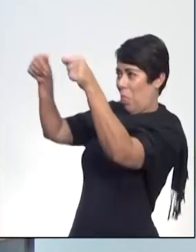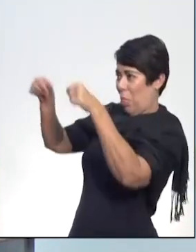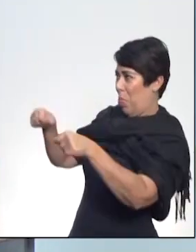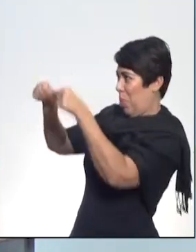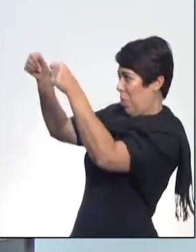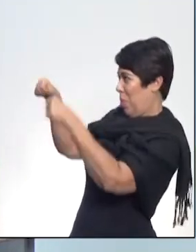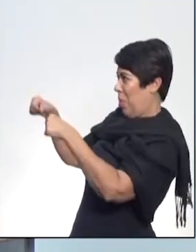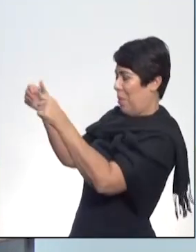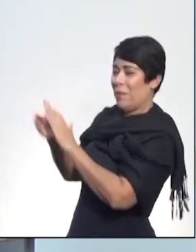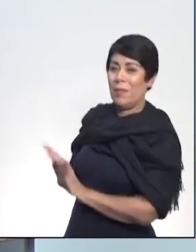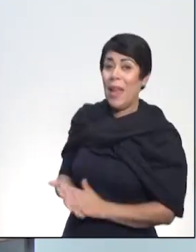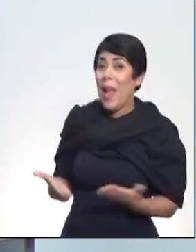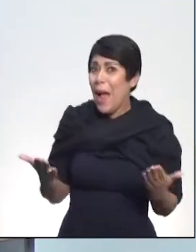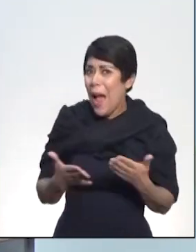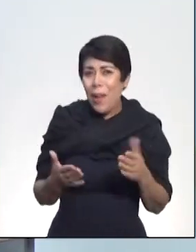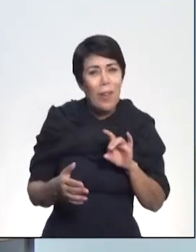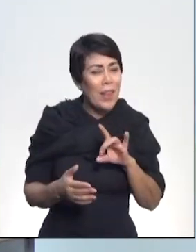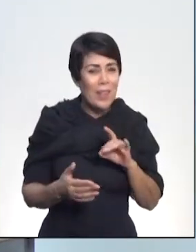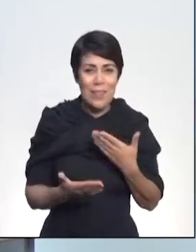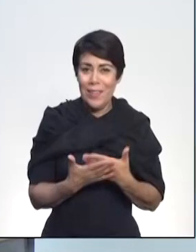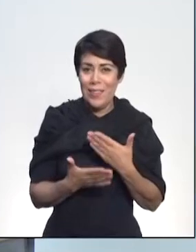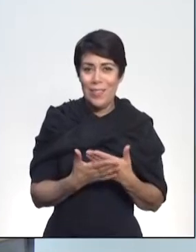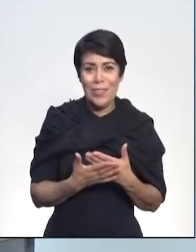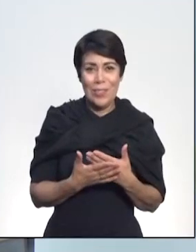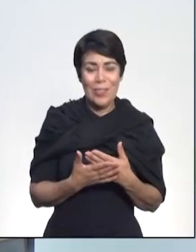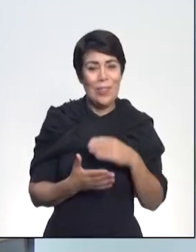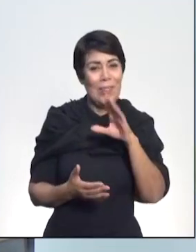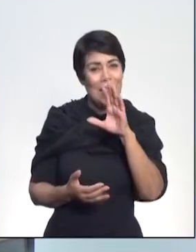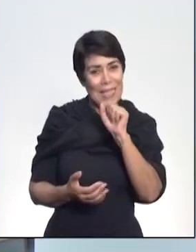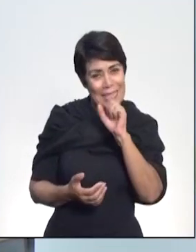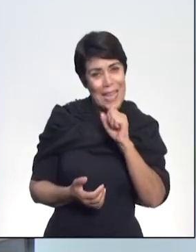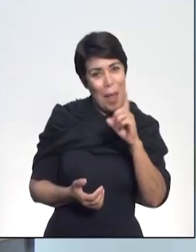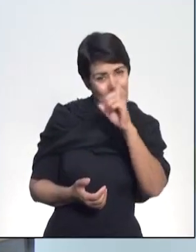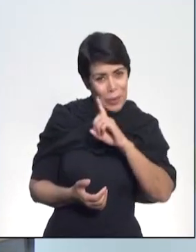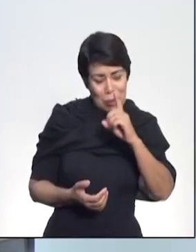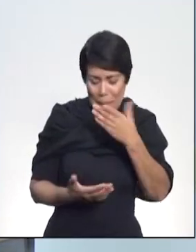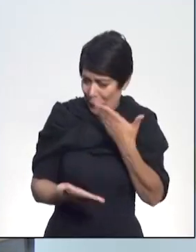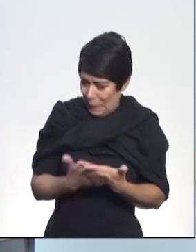estudo nos finais de semana. Então, no final de semana,